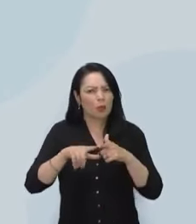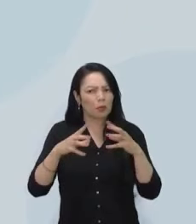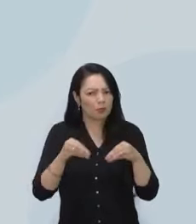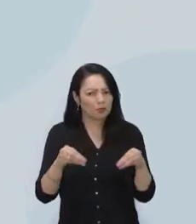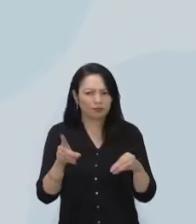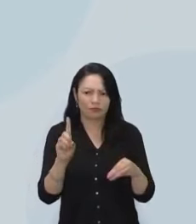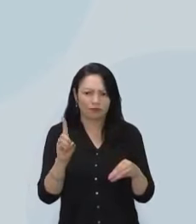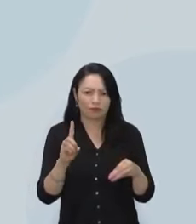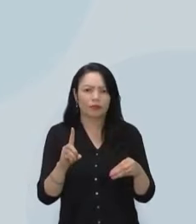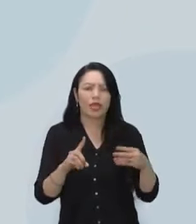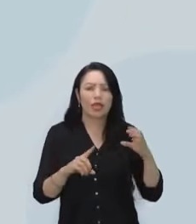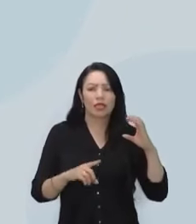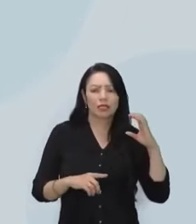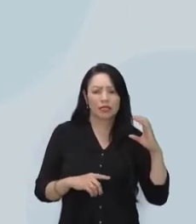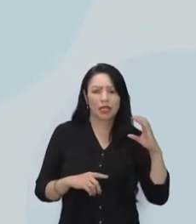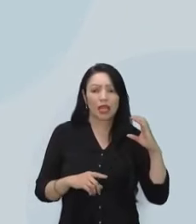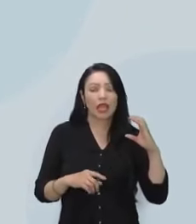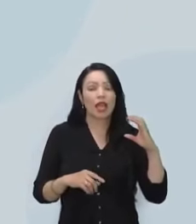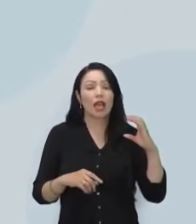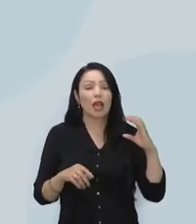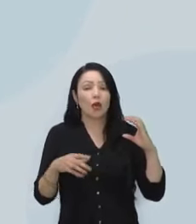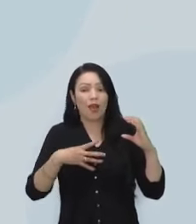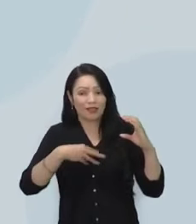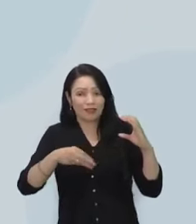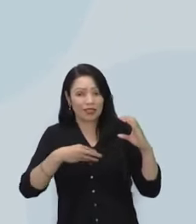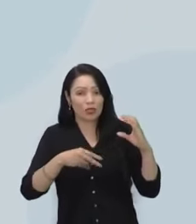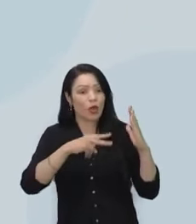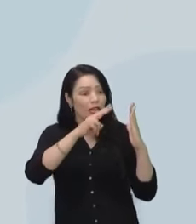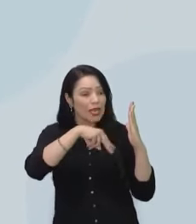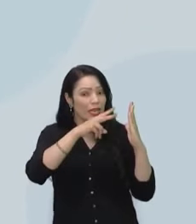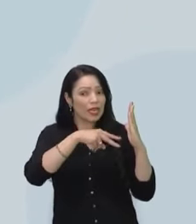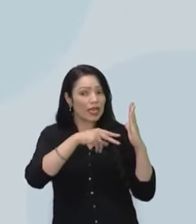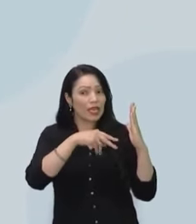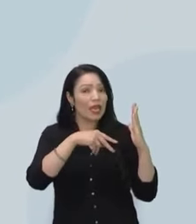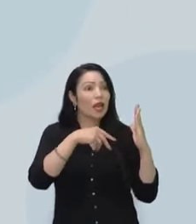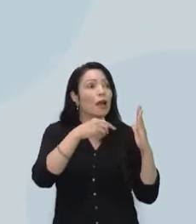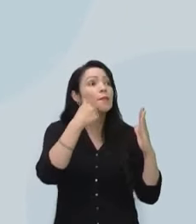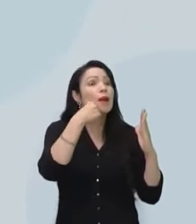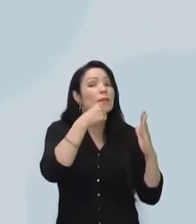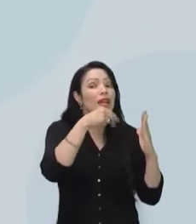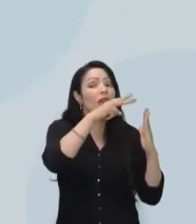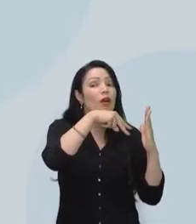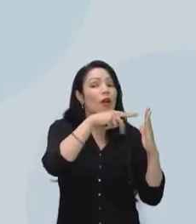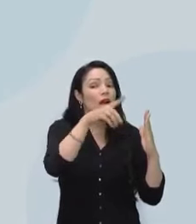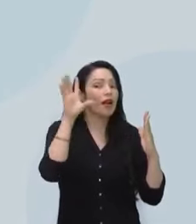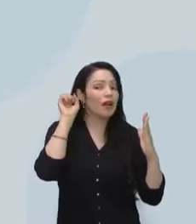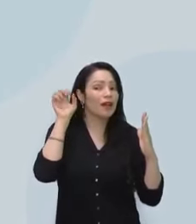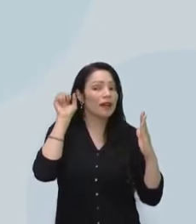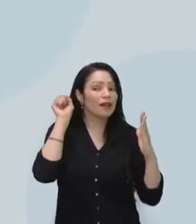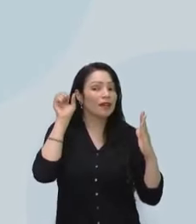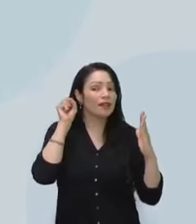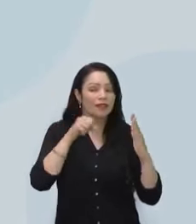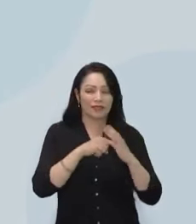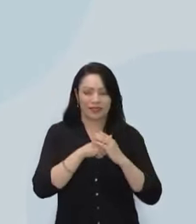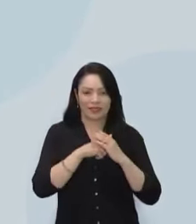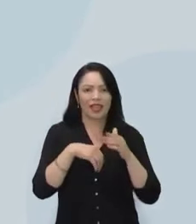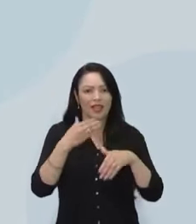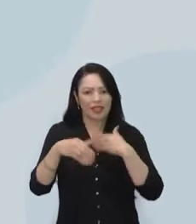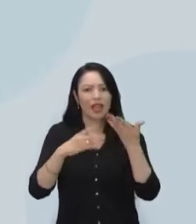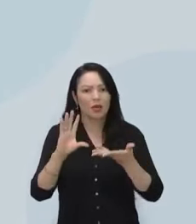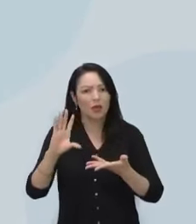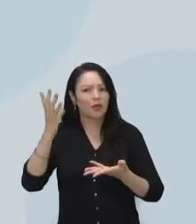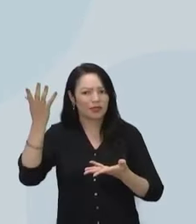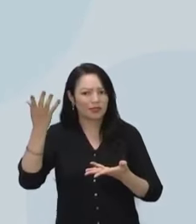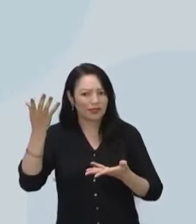o conflito, né? C, Hakumin começou a ler para sua mãe Rakutia. Isso aconteceu e foi um